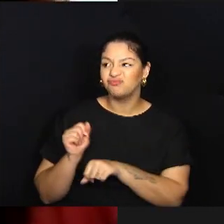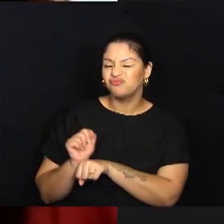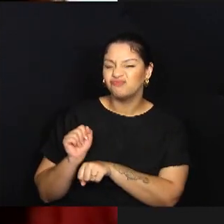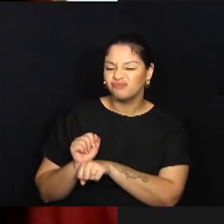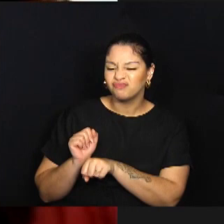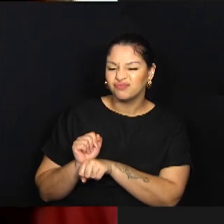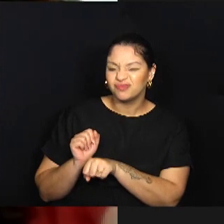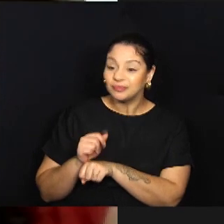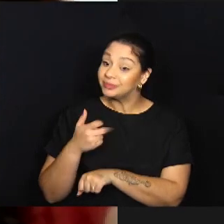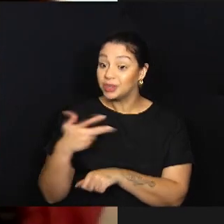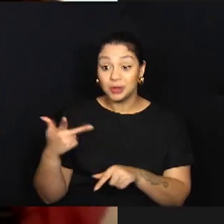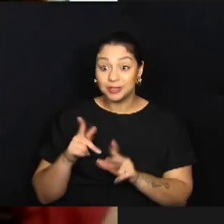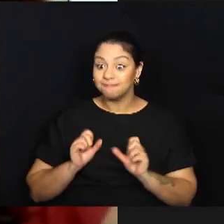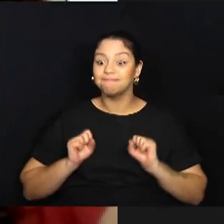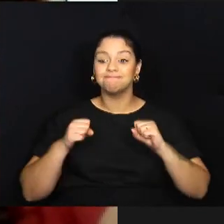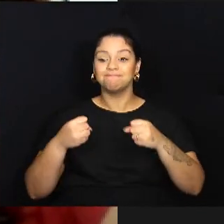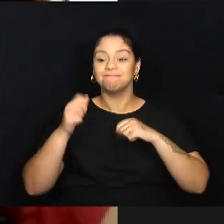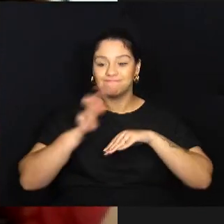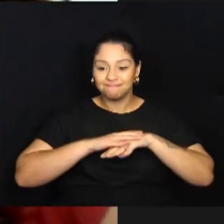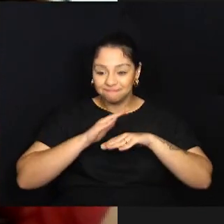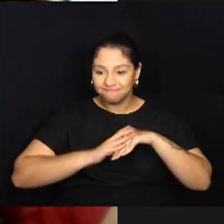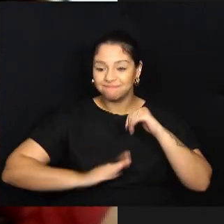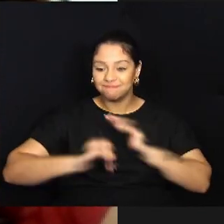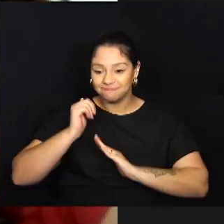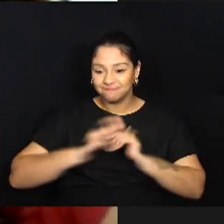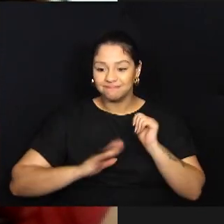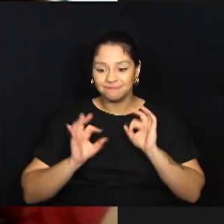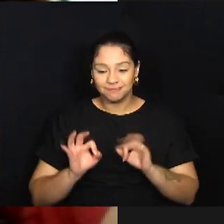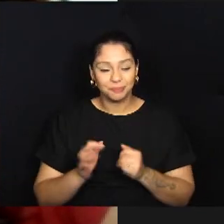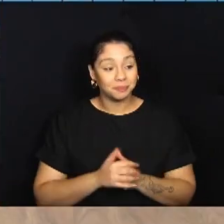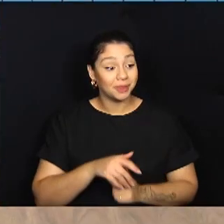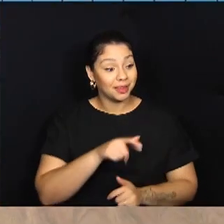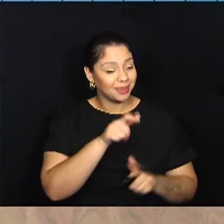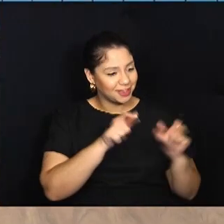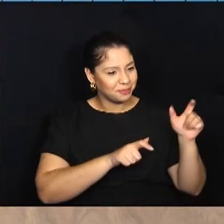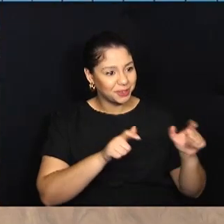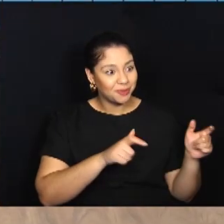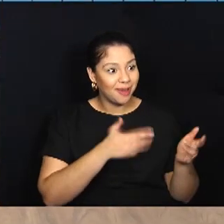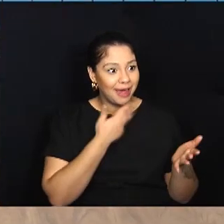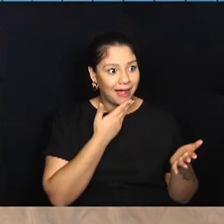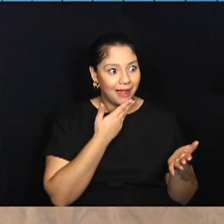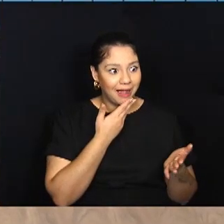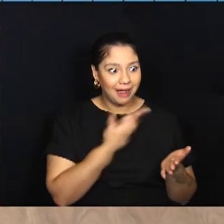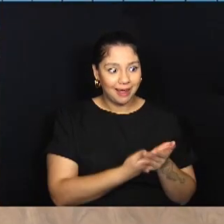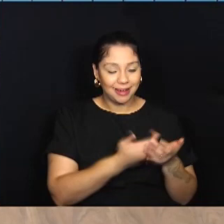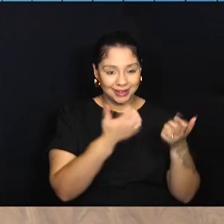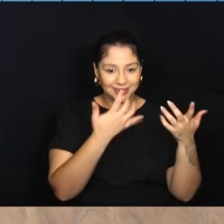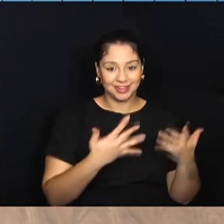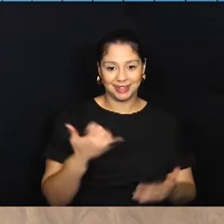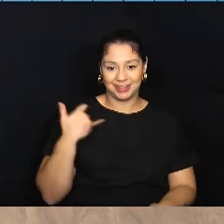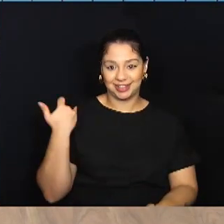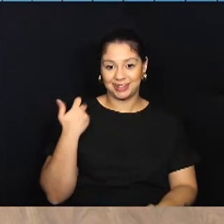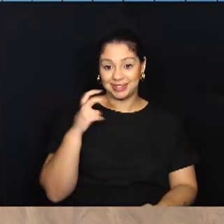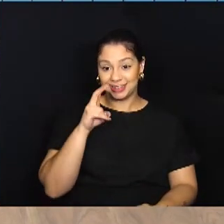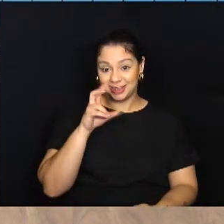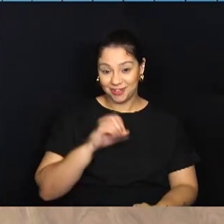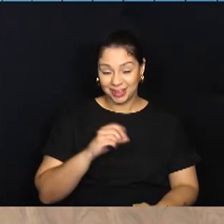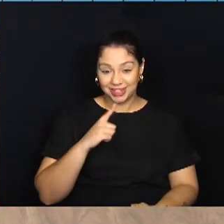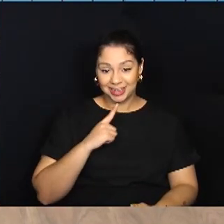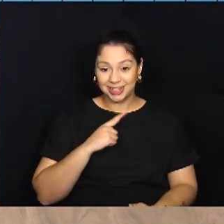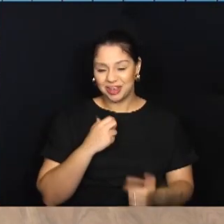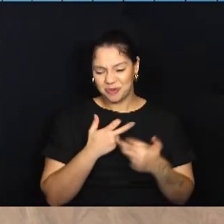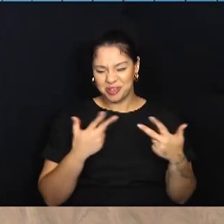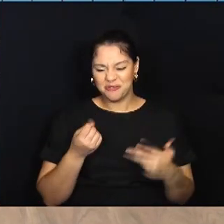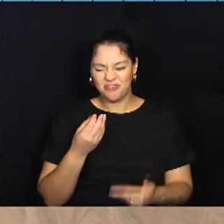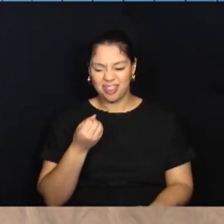aconteçam. Está na hora de fazer acontecer. As pessoas se surpreendem quando vocês falam que aos 50 anos estão realizando